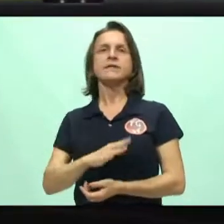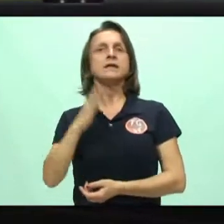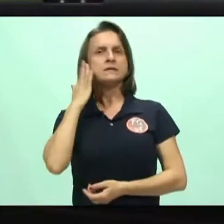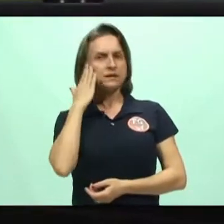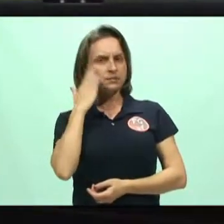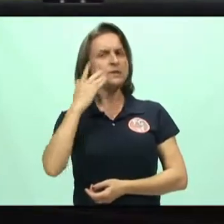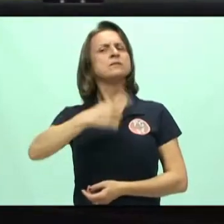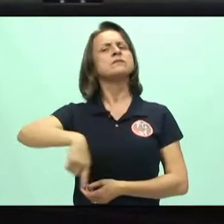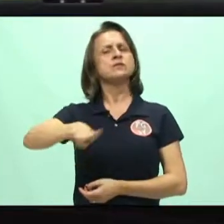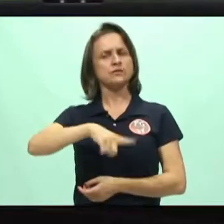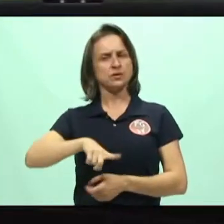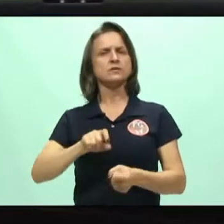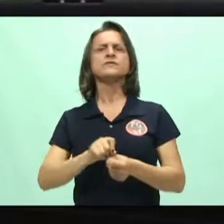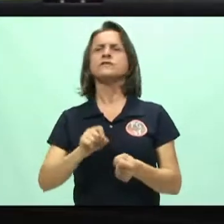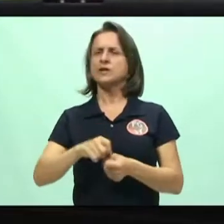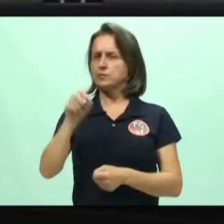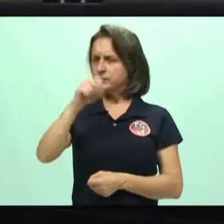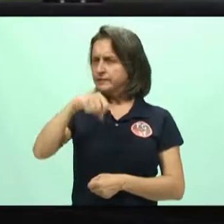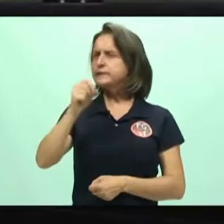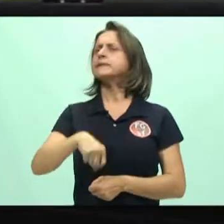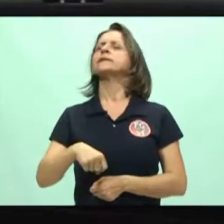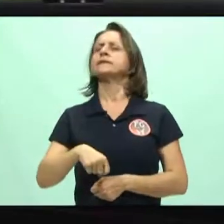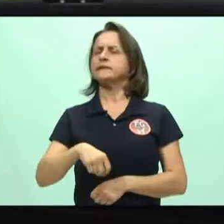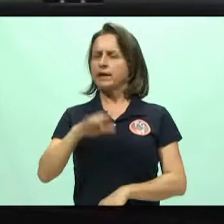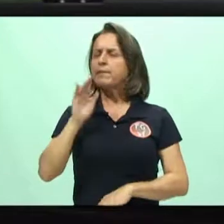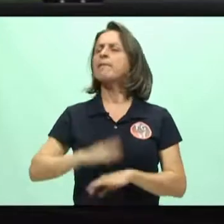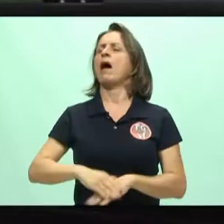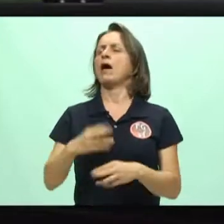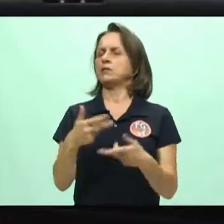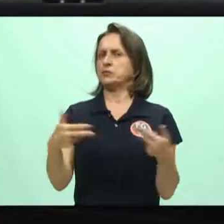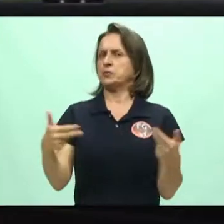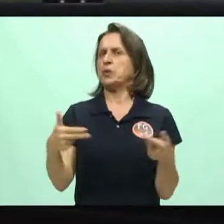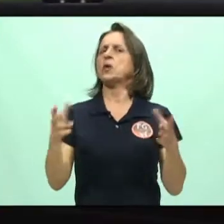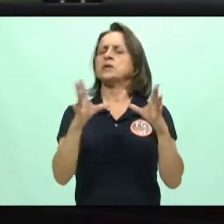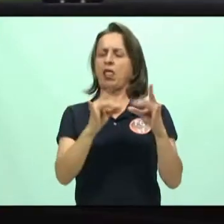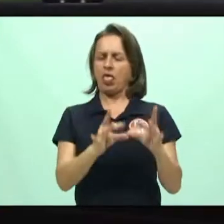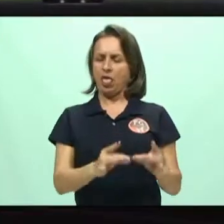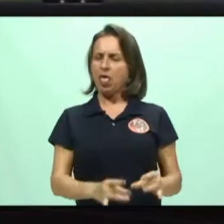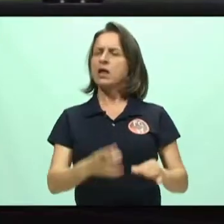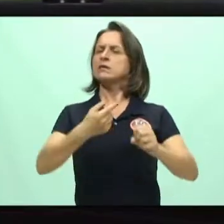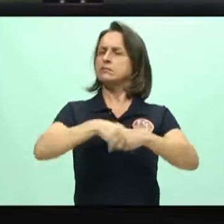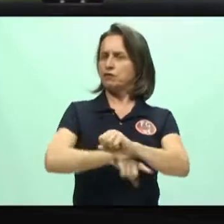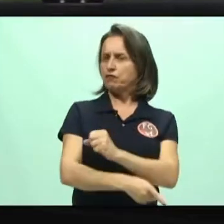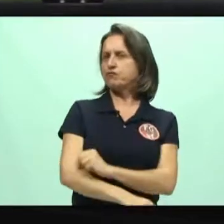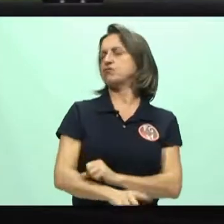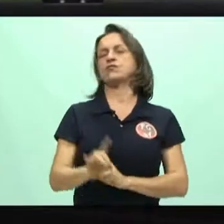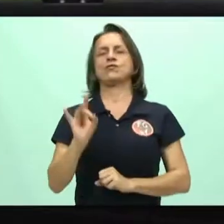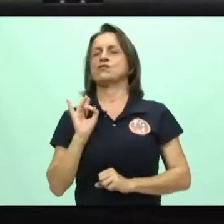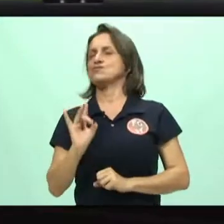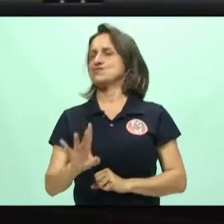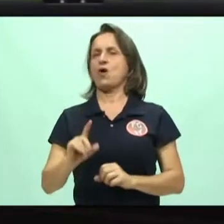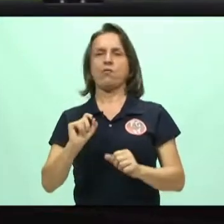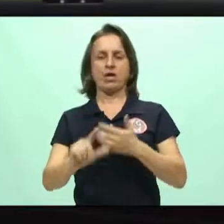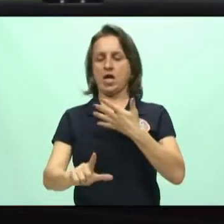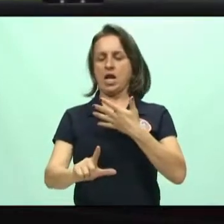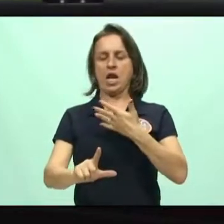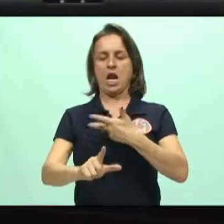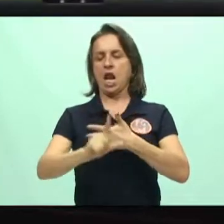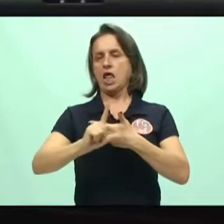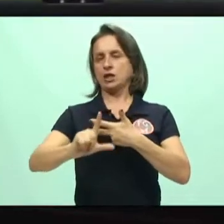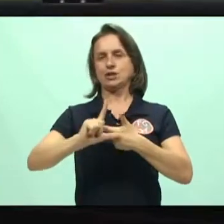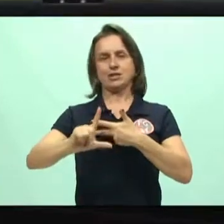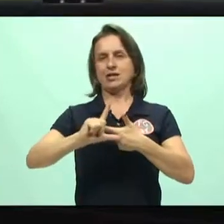nós fizemos sim mais do que é nosso de direito Se nós fosse fazer só aquilo que a legislação não nos permite Com certeza nós